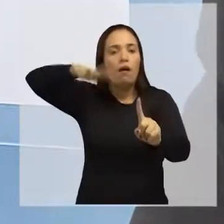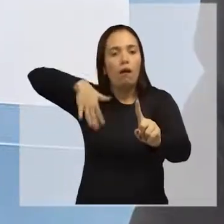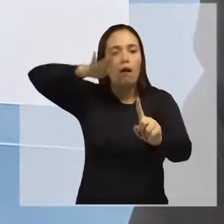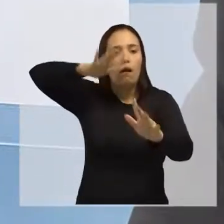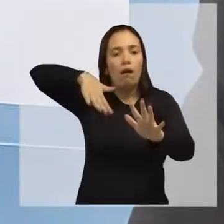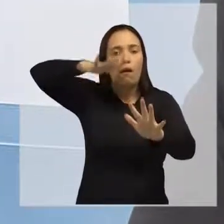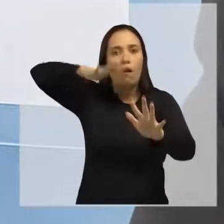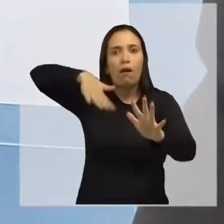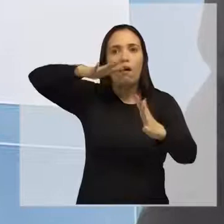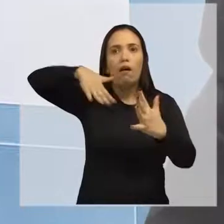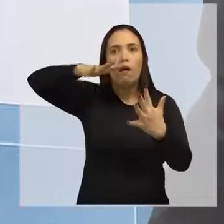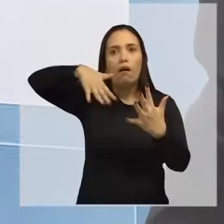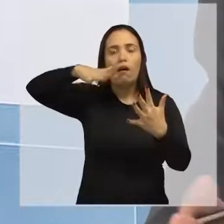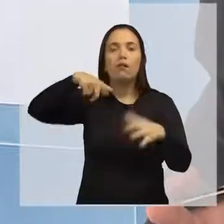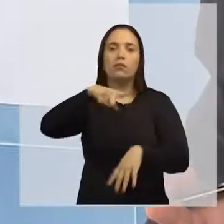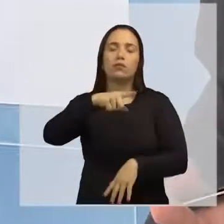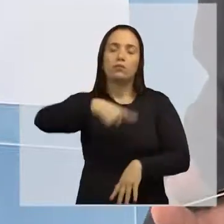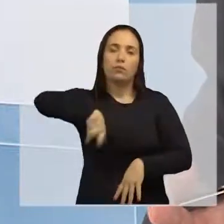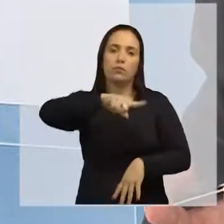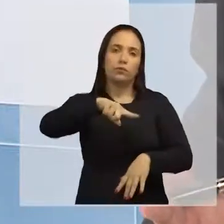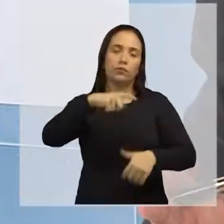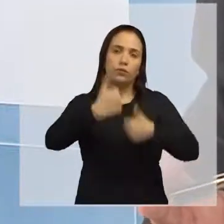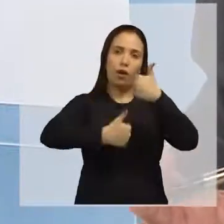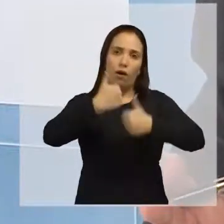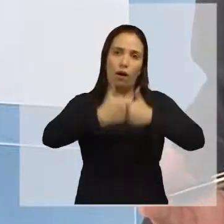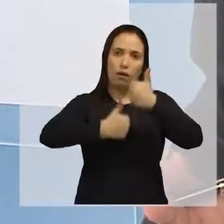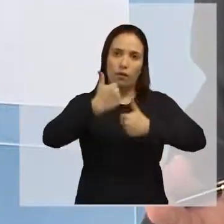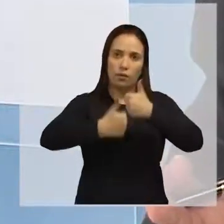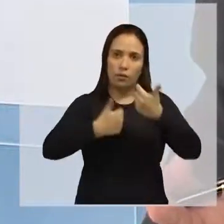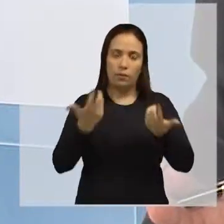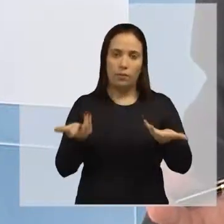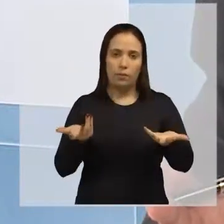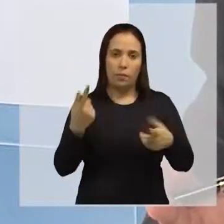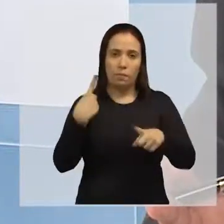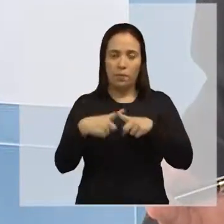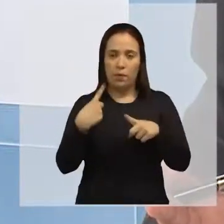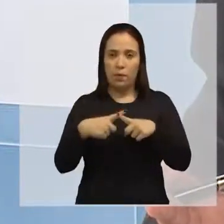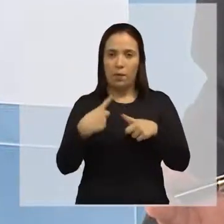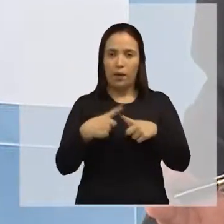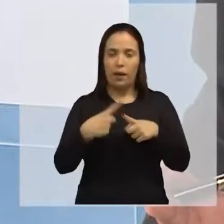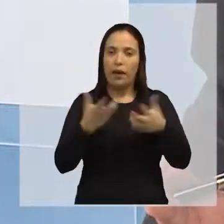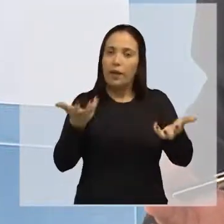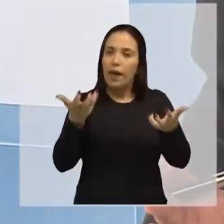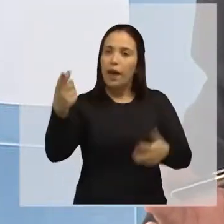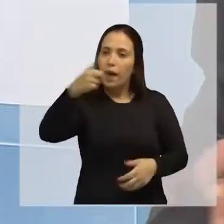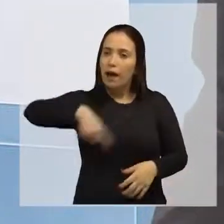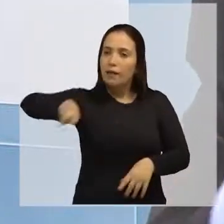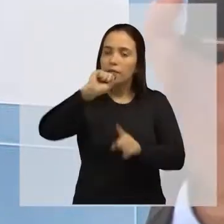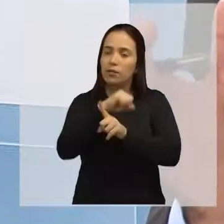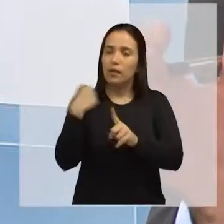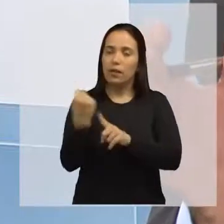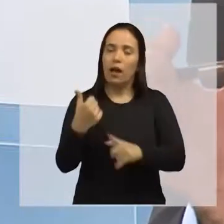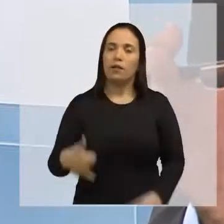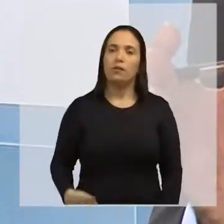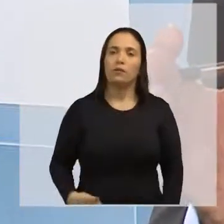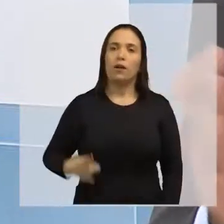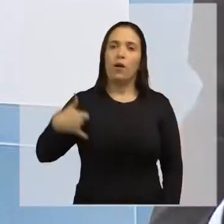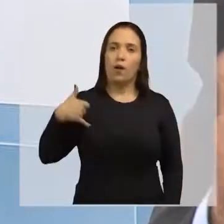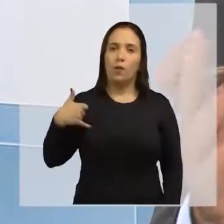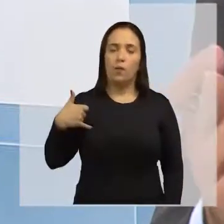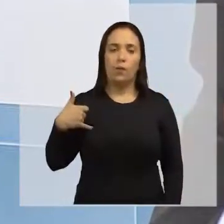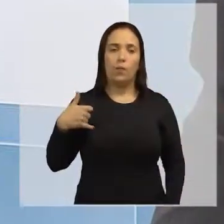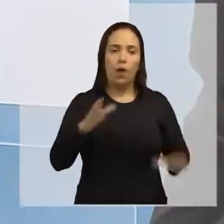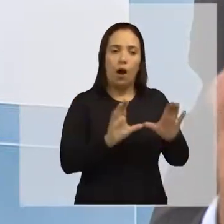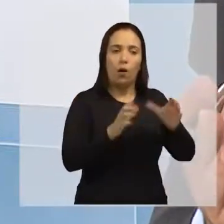futebolesco que estão indo para a Copa para defender o panteão brasileiro, as